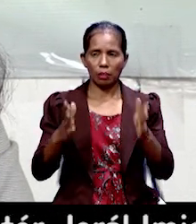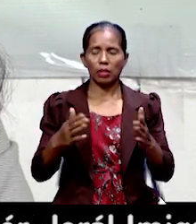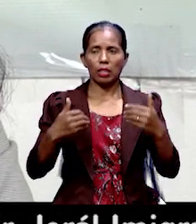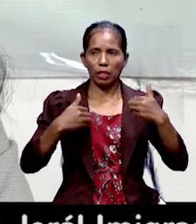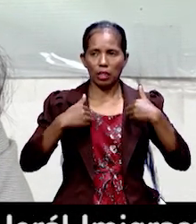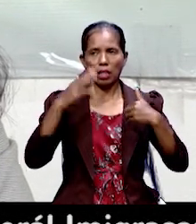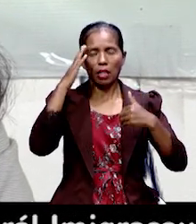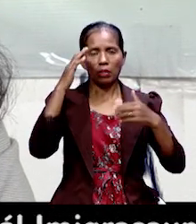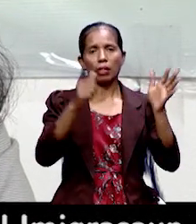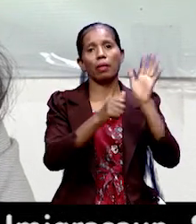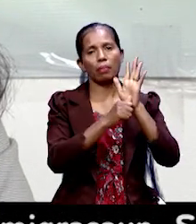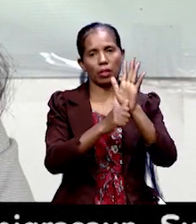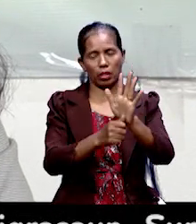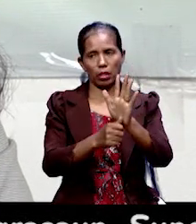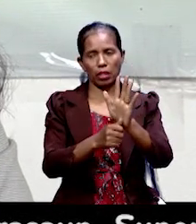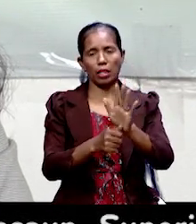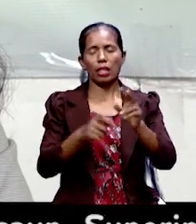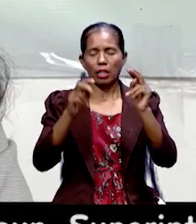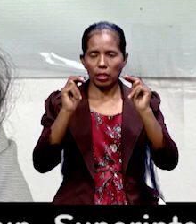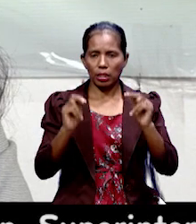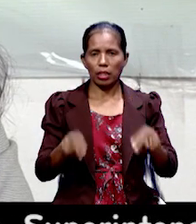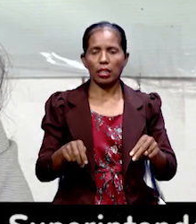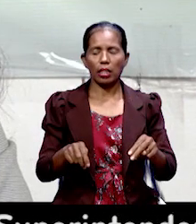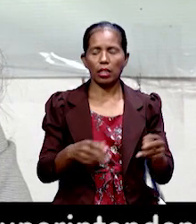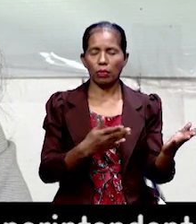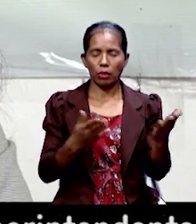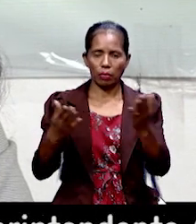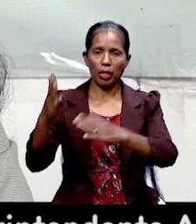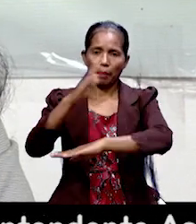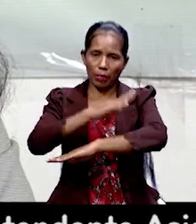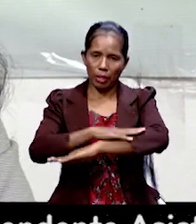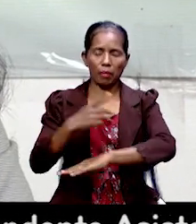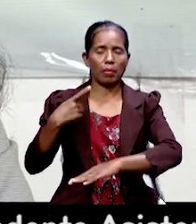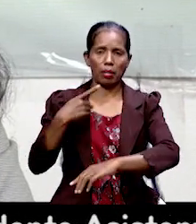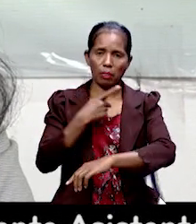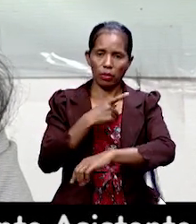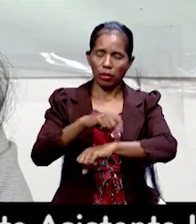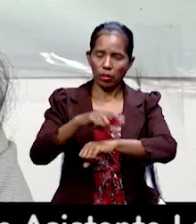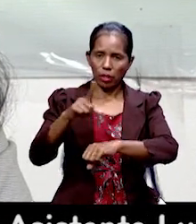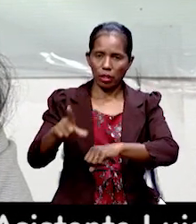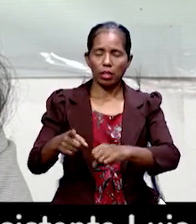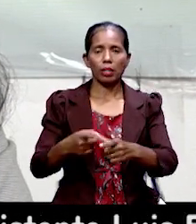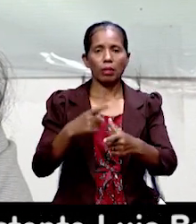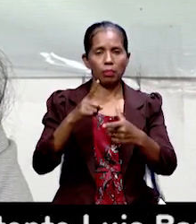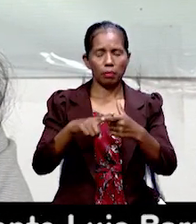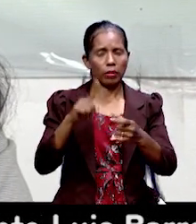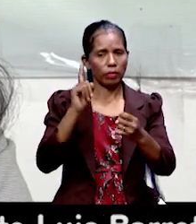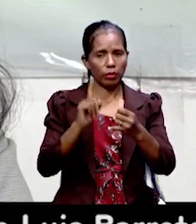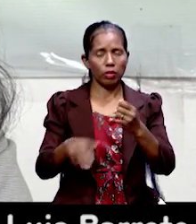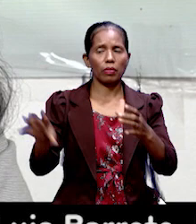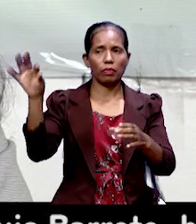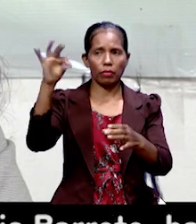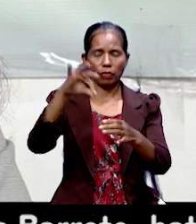hanuem atu apresenta, nia tem que submeter mais mesa do Parlamento antes do final da votação